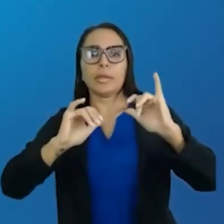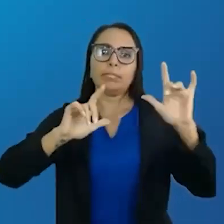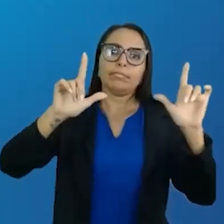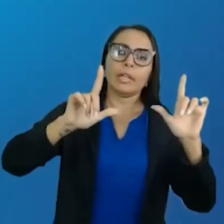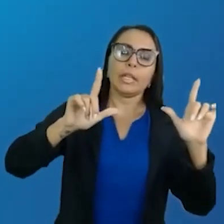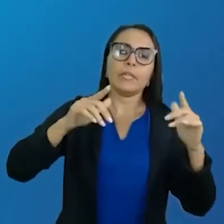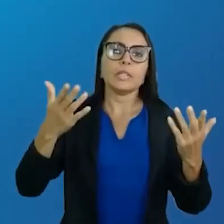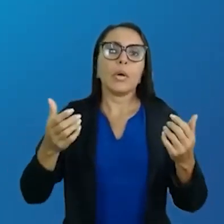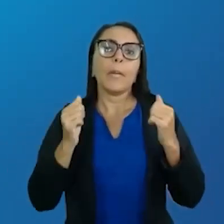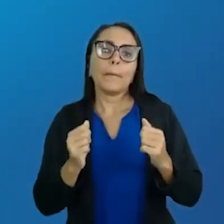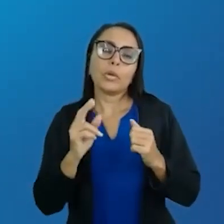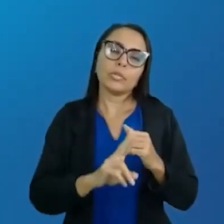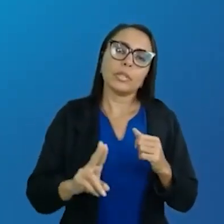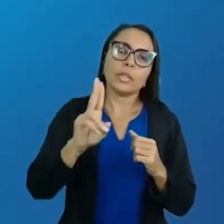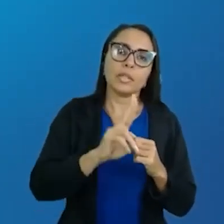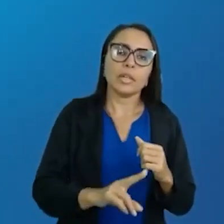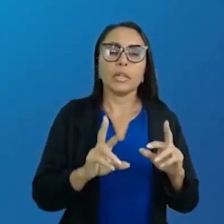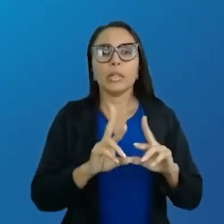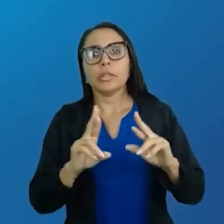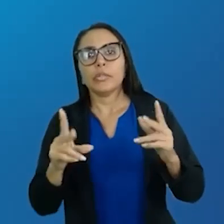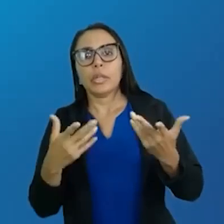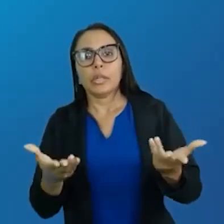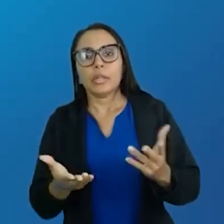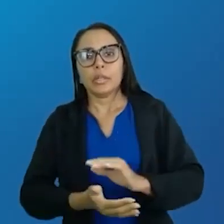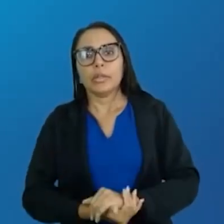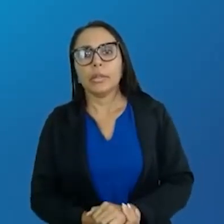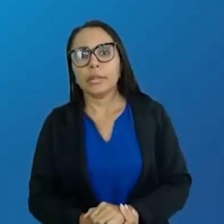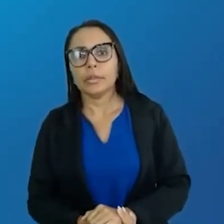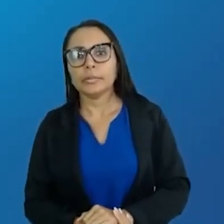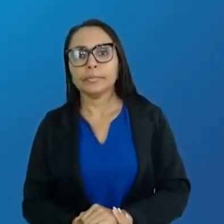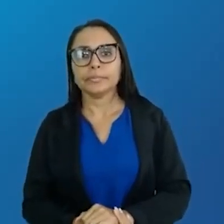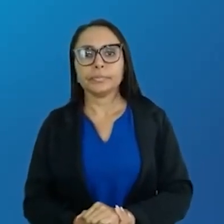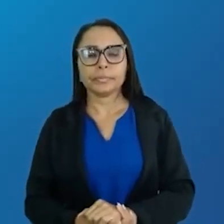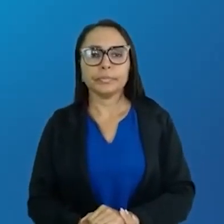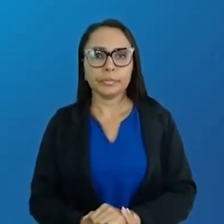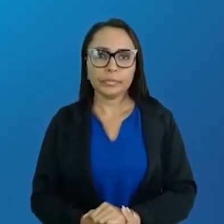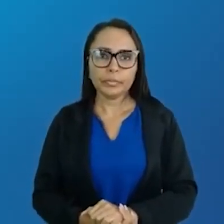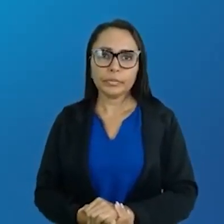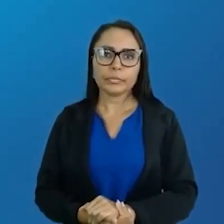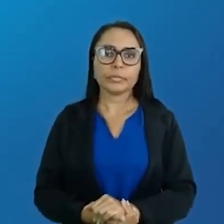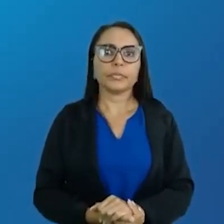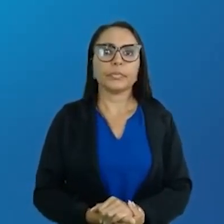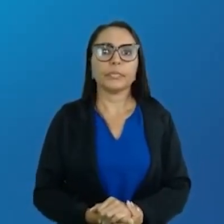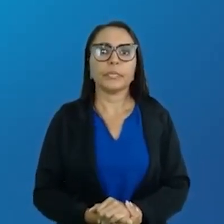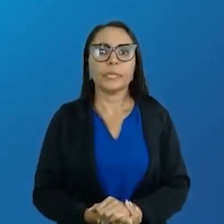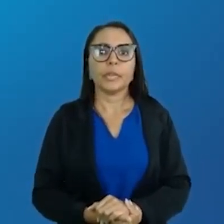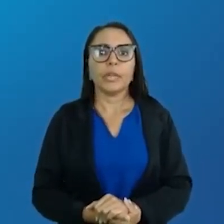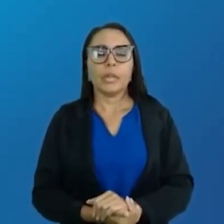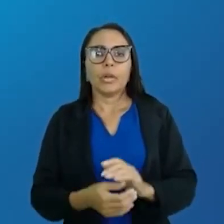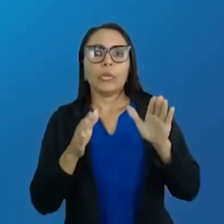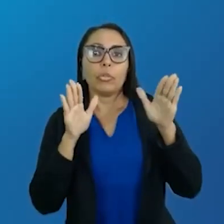também se utilizar, pensar semelhança através das cores ou da junção, focando em apenas